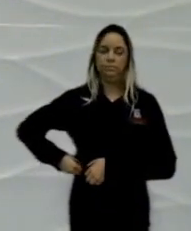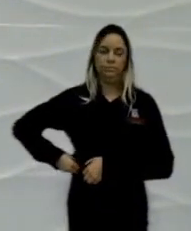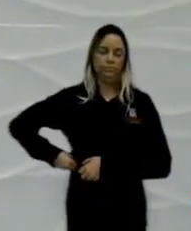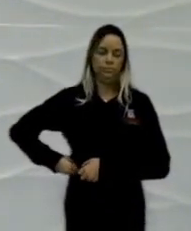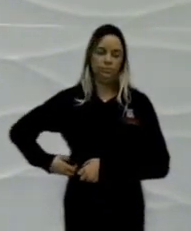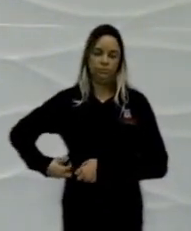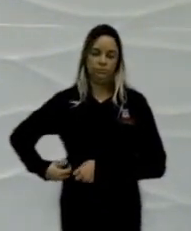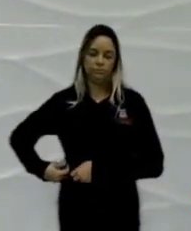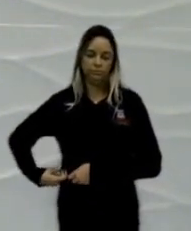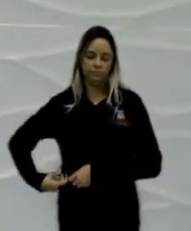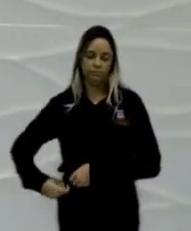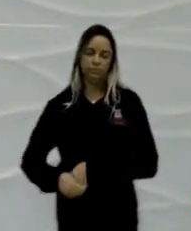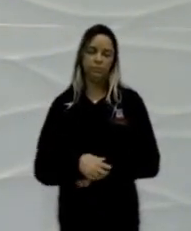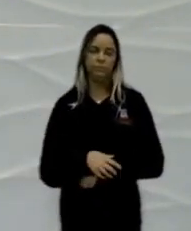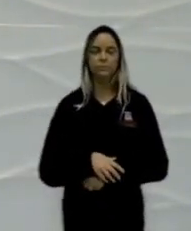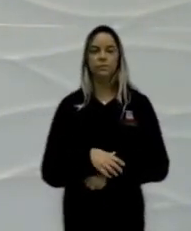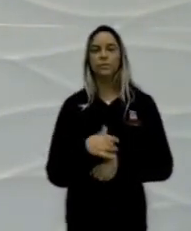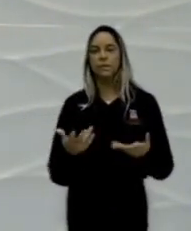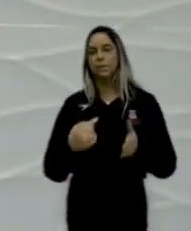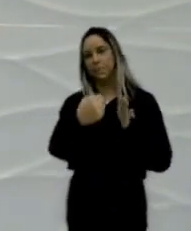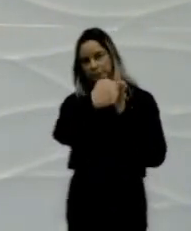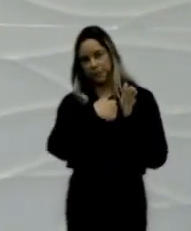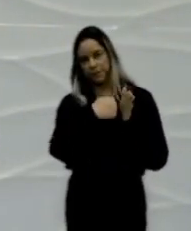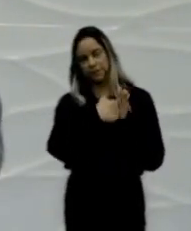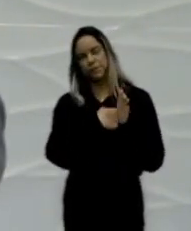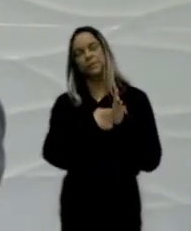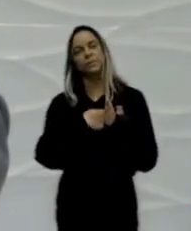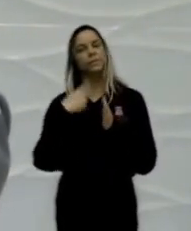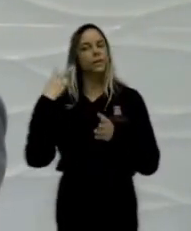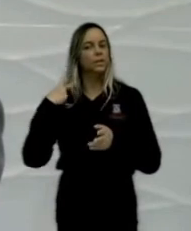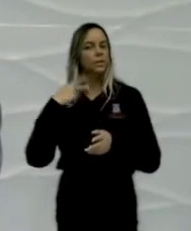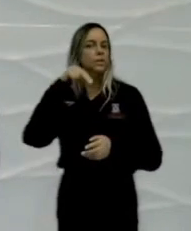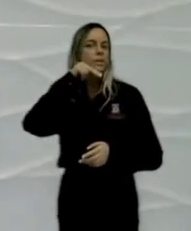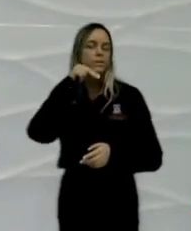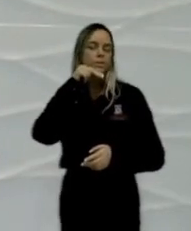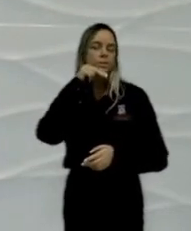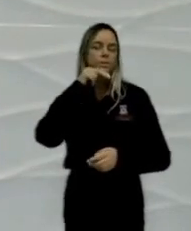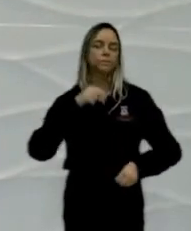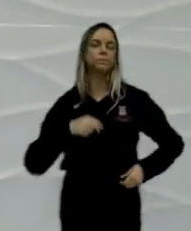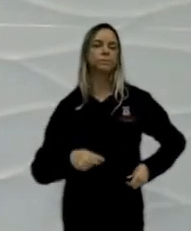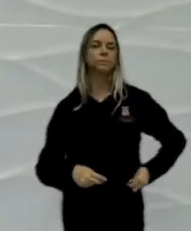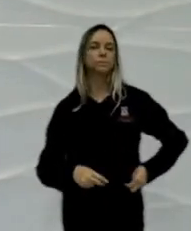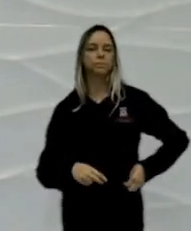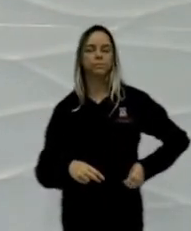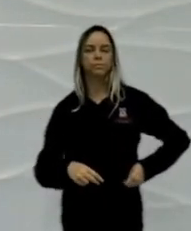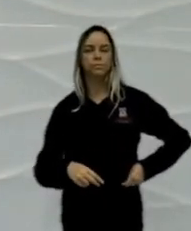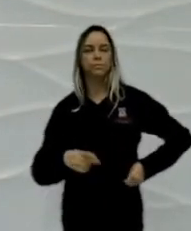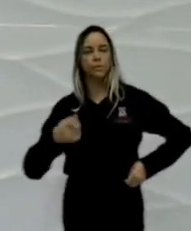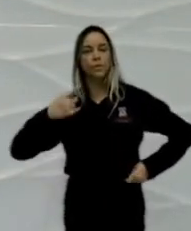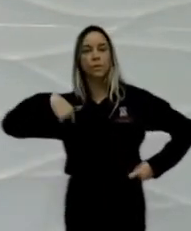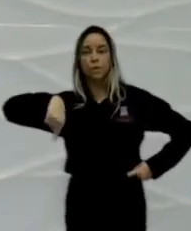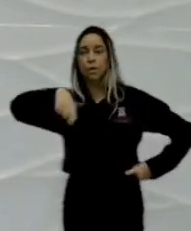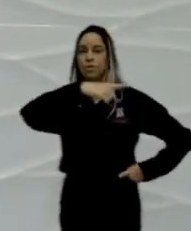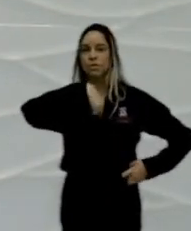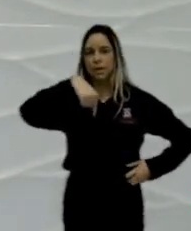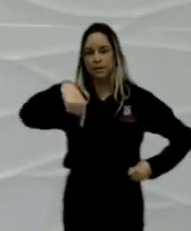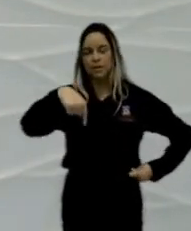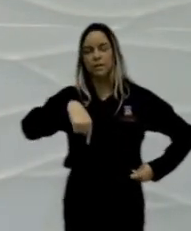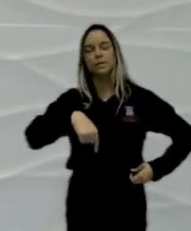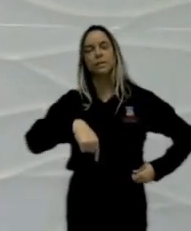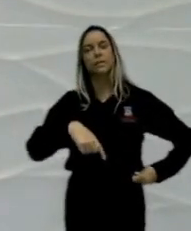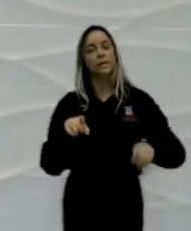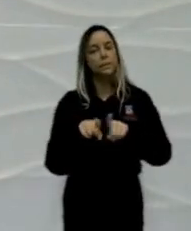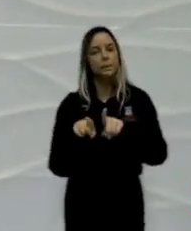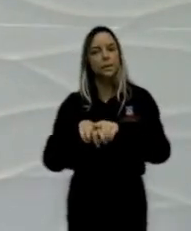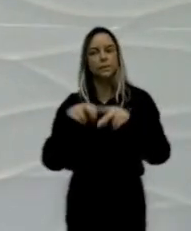Em relação às perguntas do vereador Nilton, as nossas câmeras também,